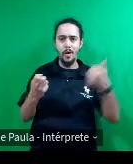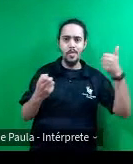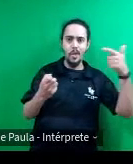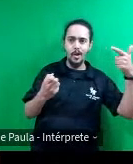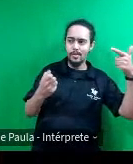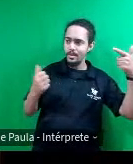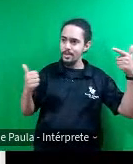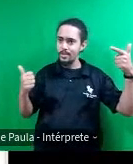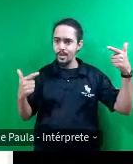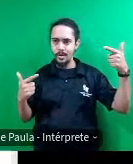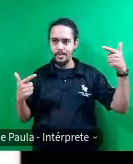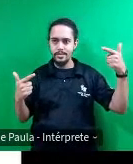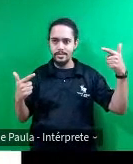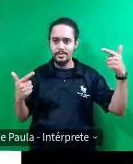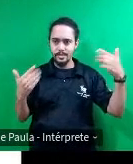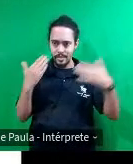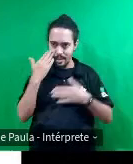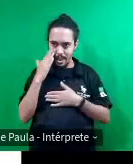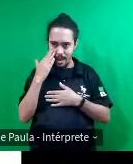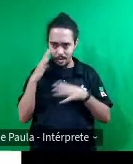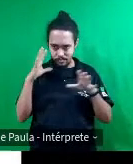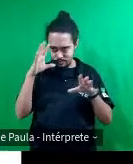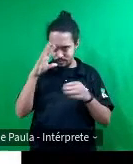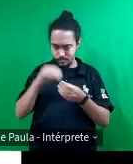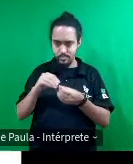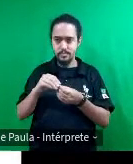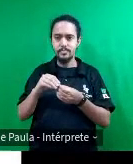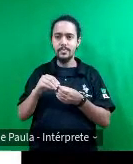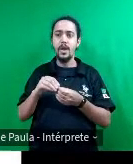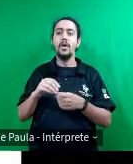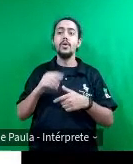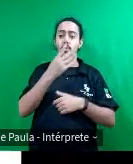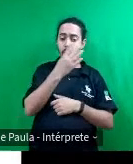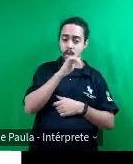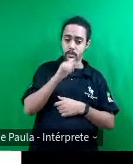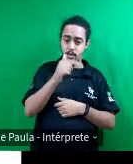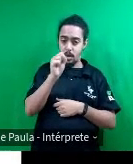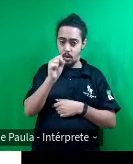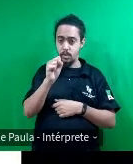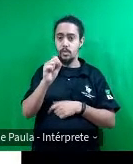amperes que estão chegando aqui,